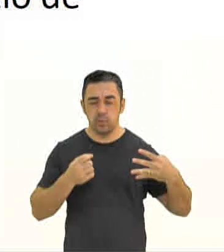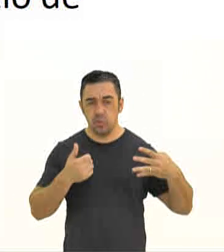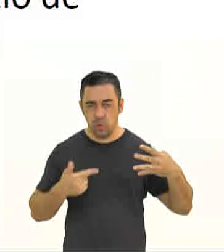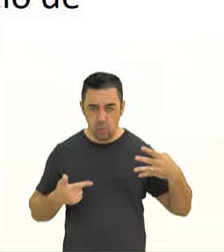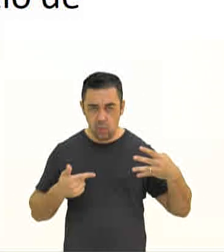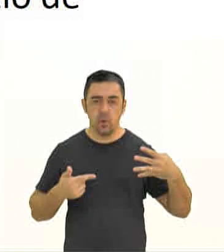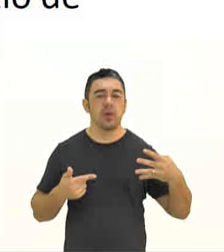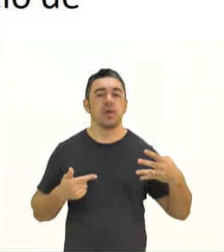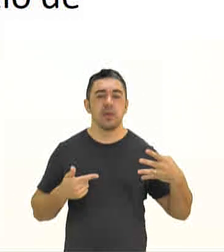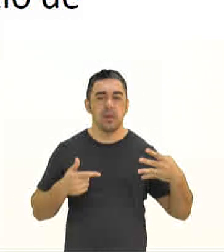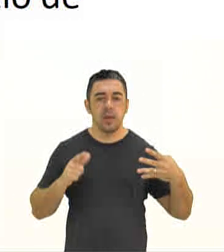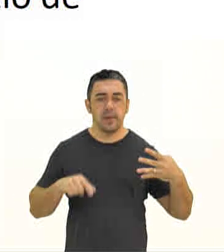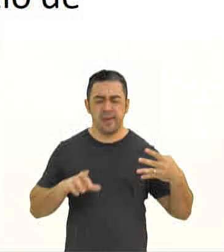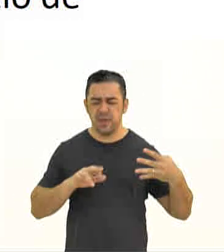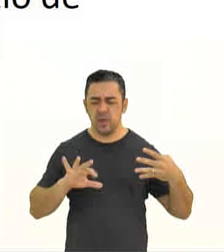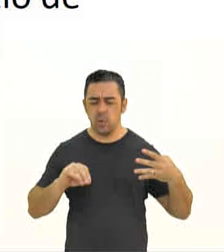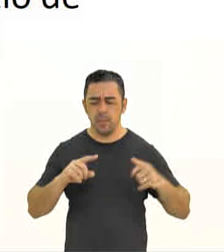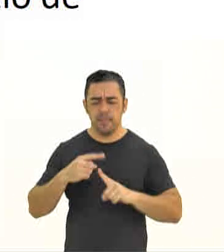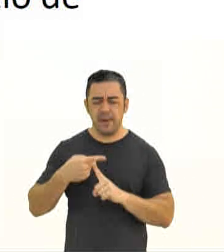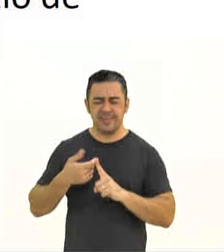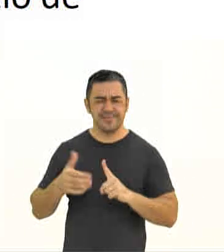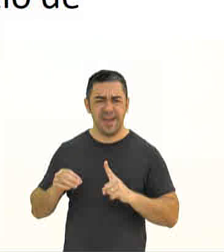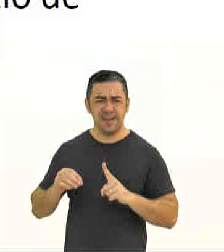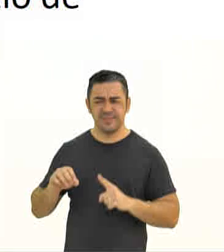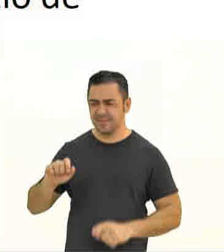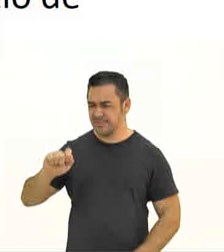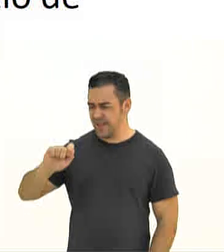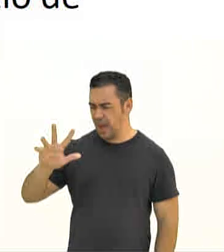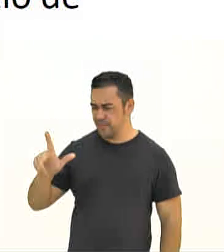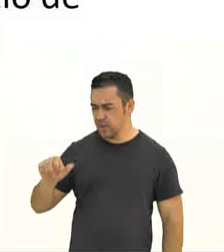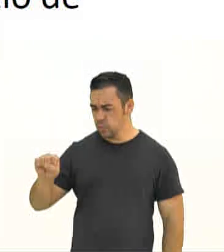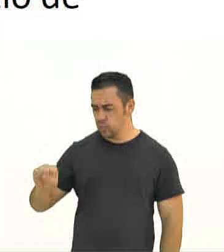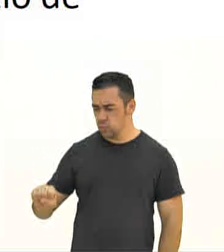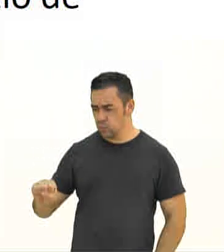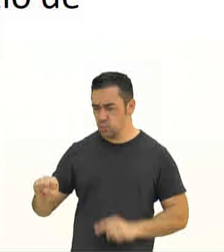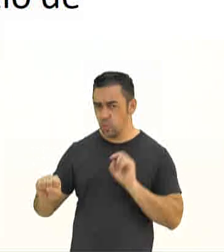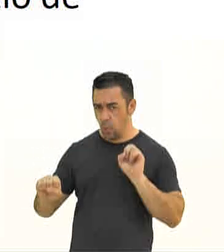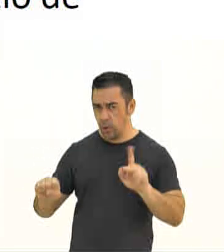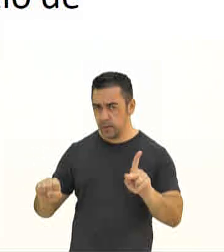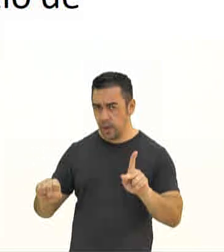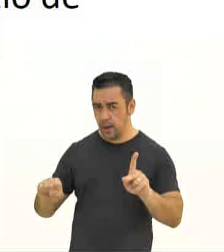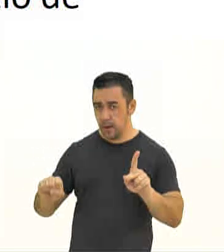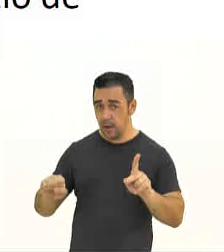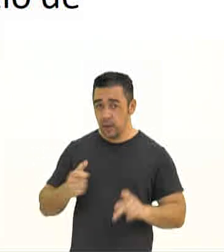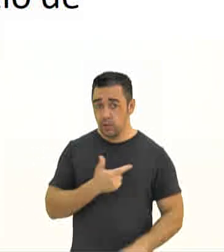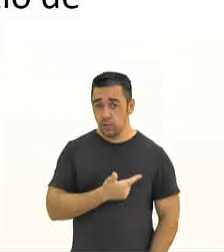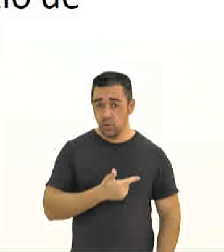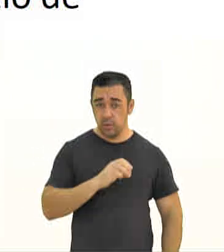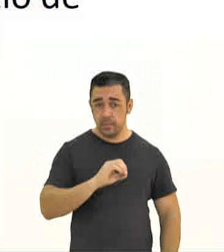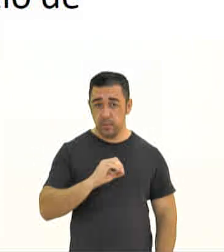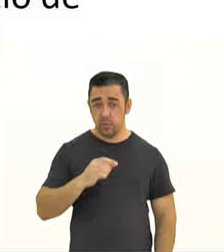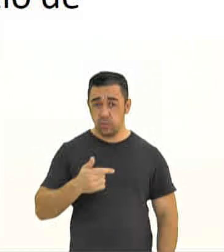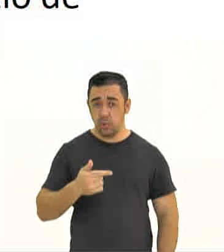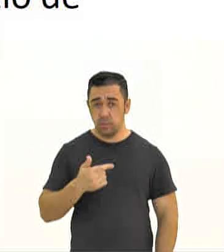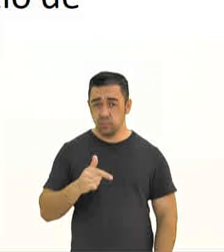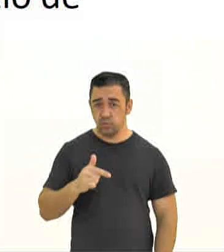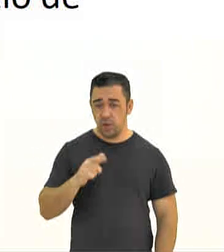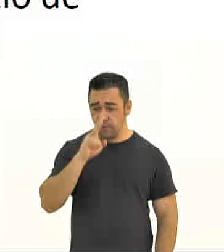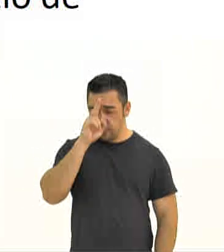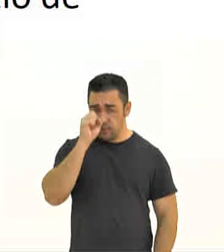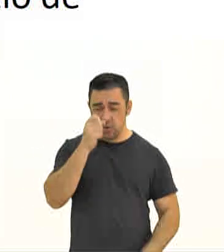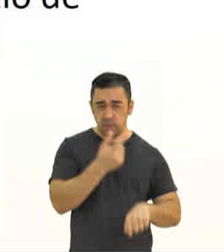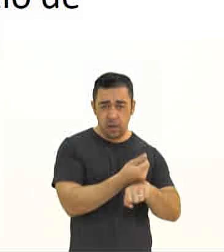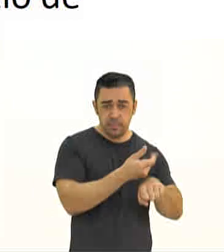ECO, a Rio+10 na África do Sul, ok, mas ainda não, em 2002 já não existia essa forte tensão capitalista